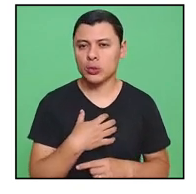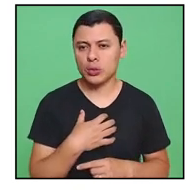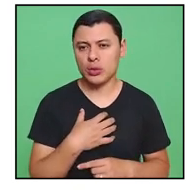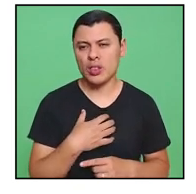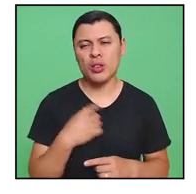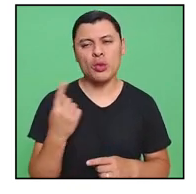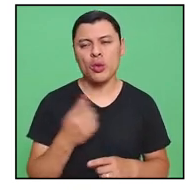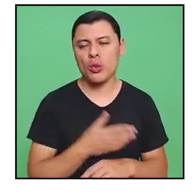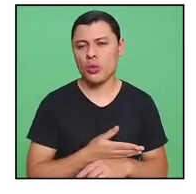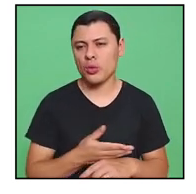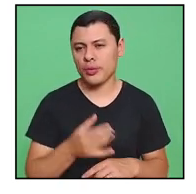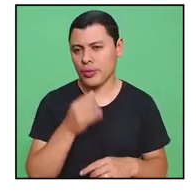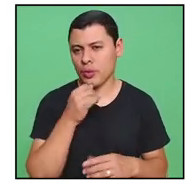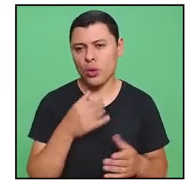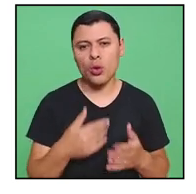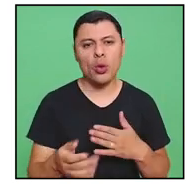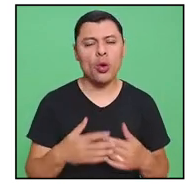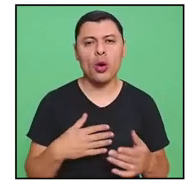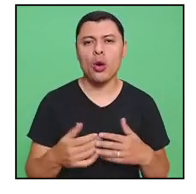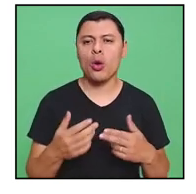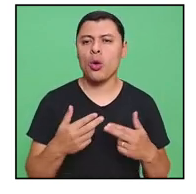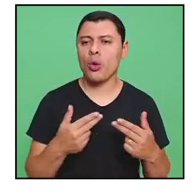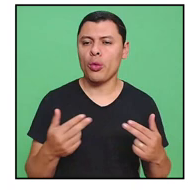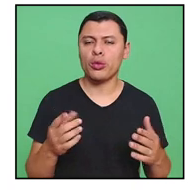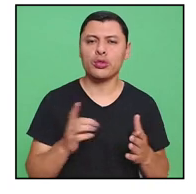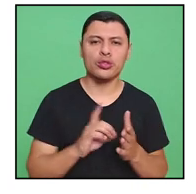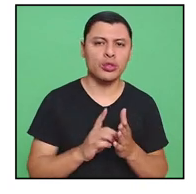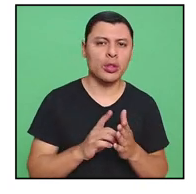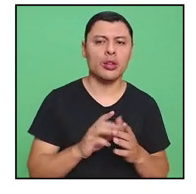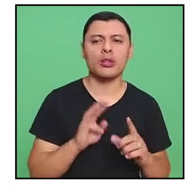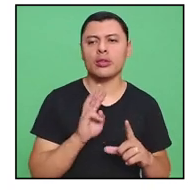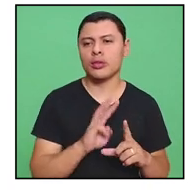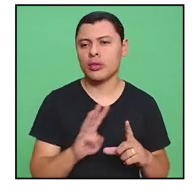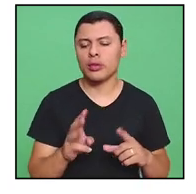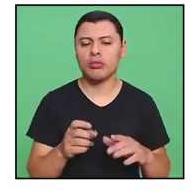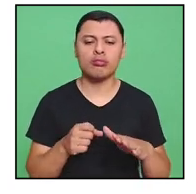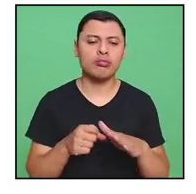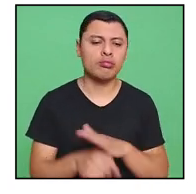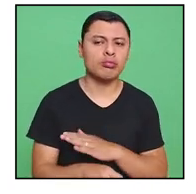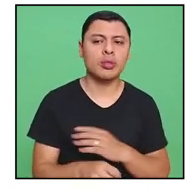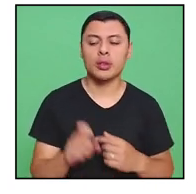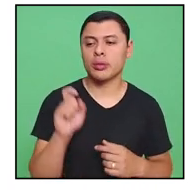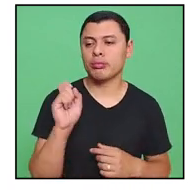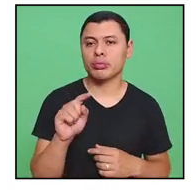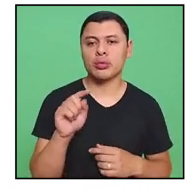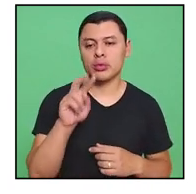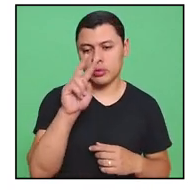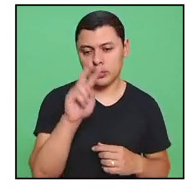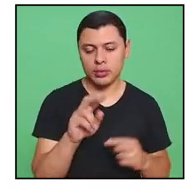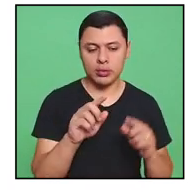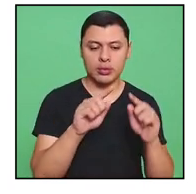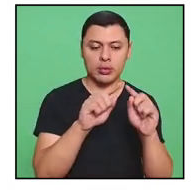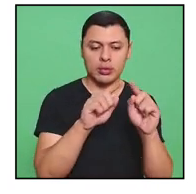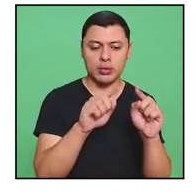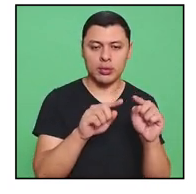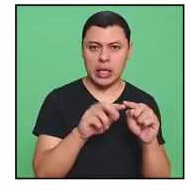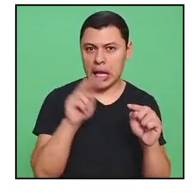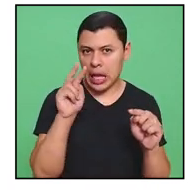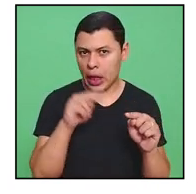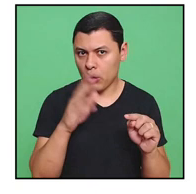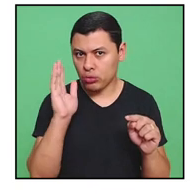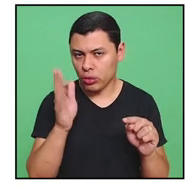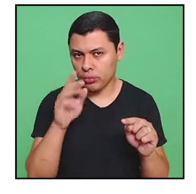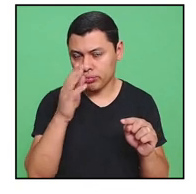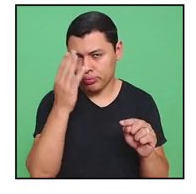quando a gente entra em qualquer coisa digital ou qualquer site, faz qualquer cadastro, só clicar que lê os termos e condições de alguma coisa